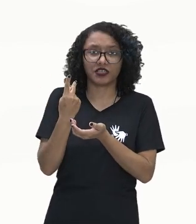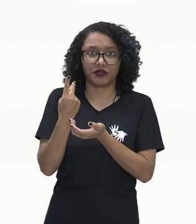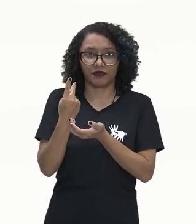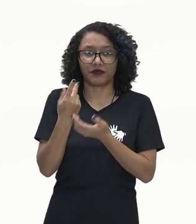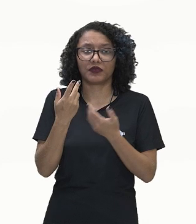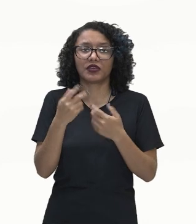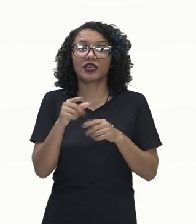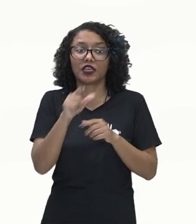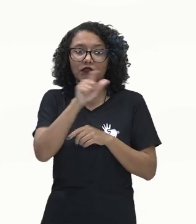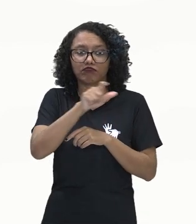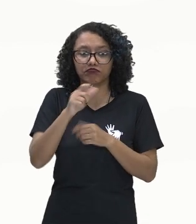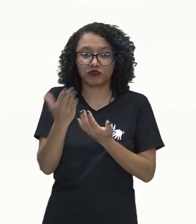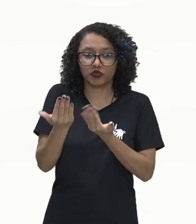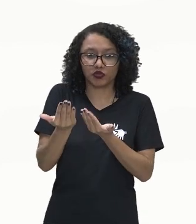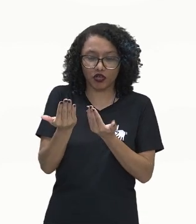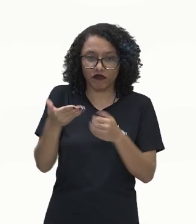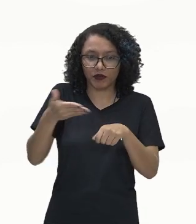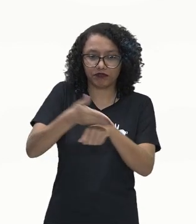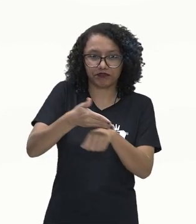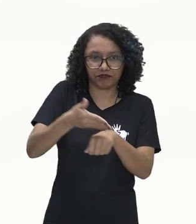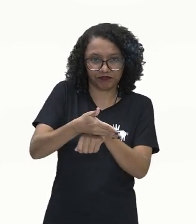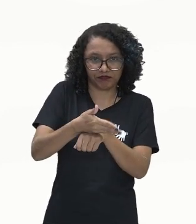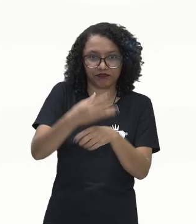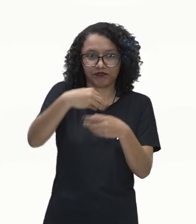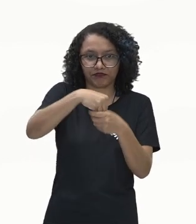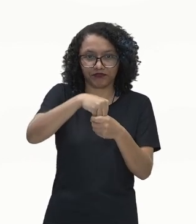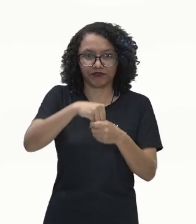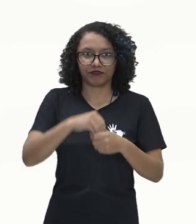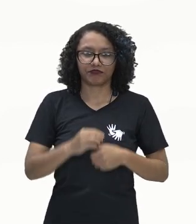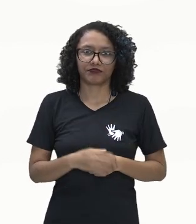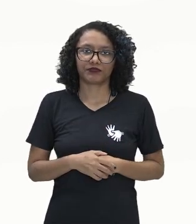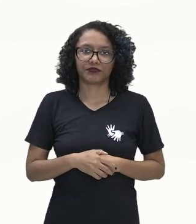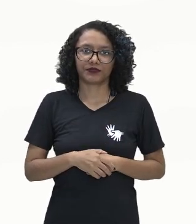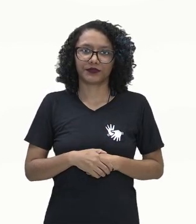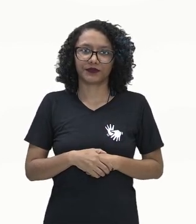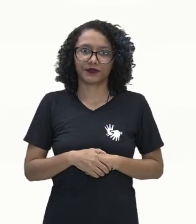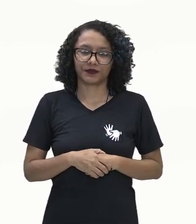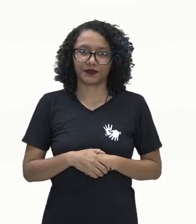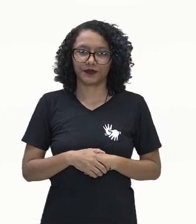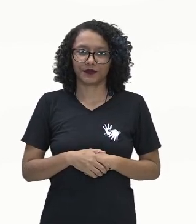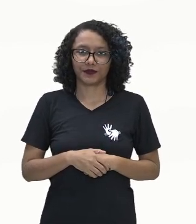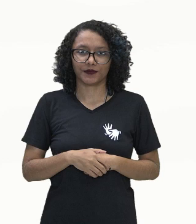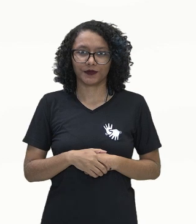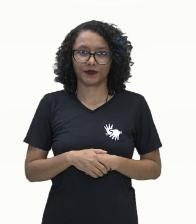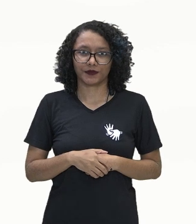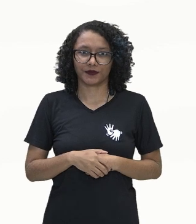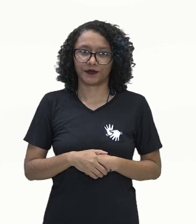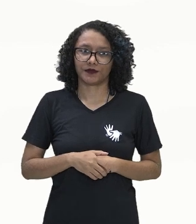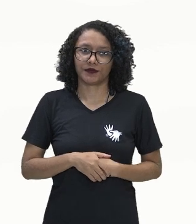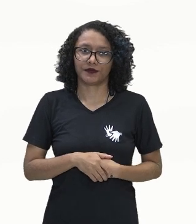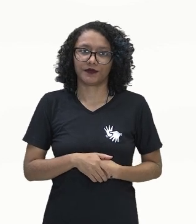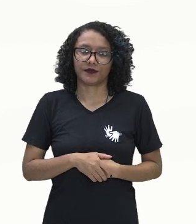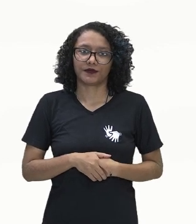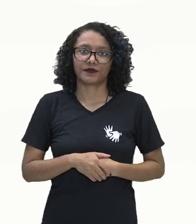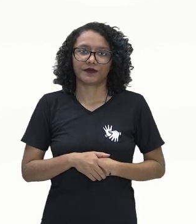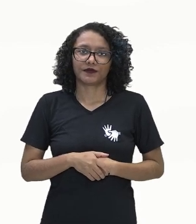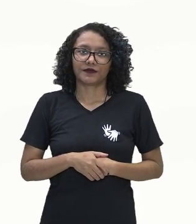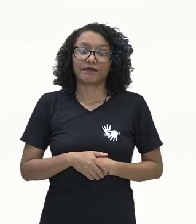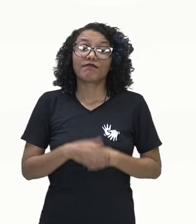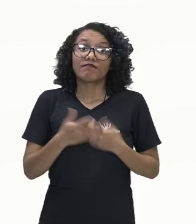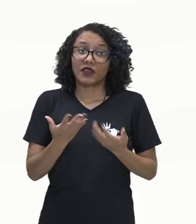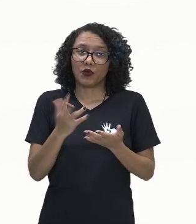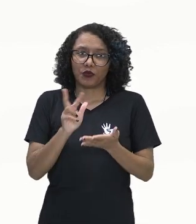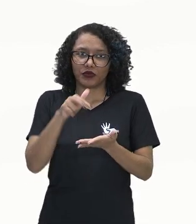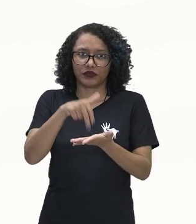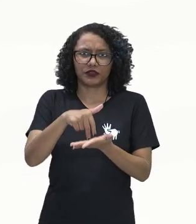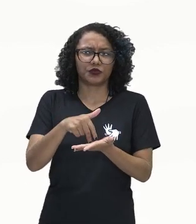jovem ele está inserido. Então, basicamente, a gente compreende como protagonismo juvenil